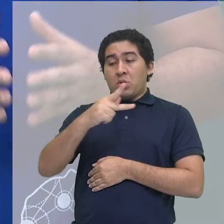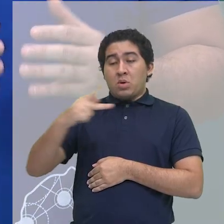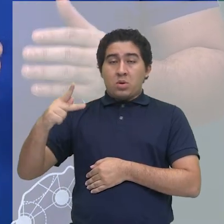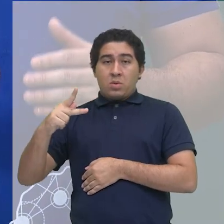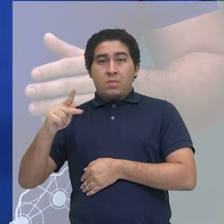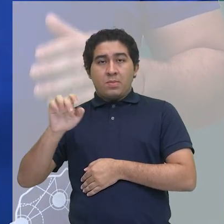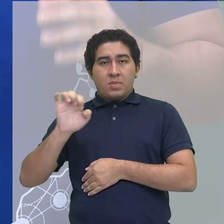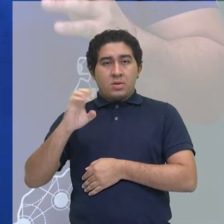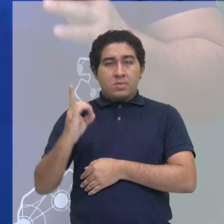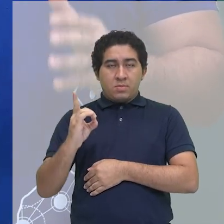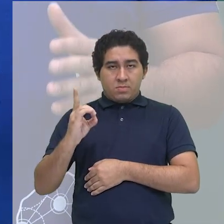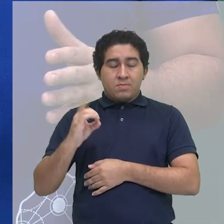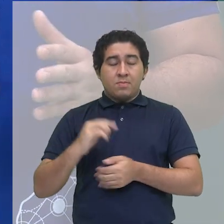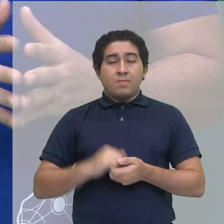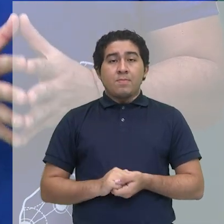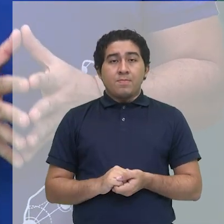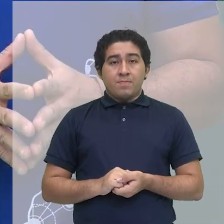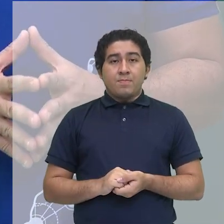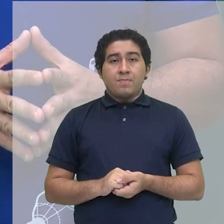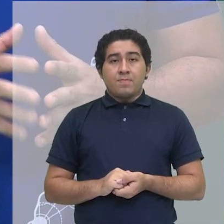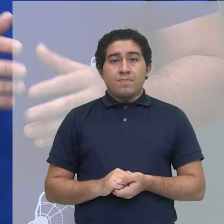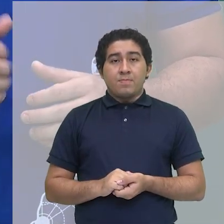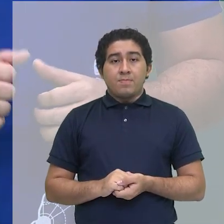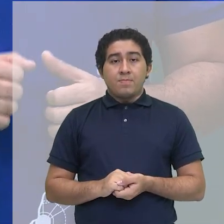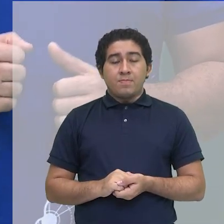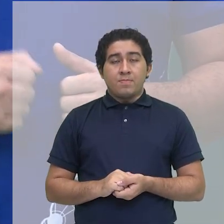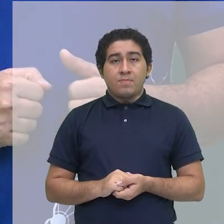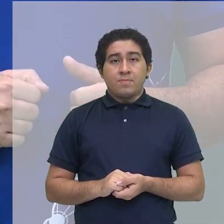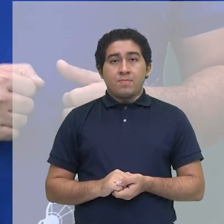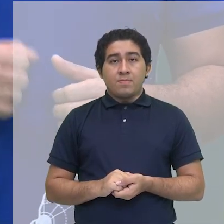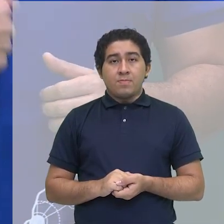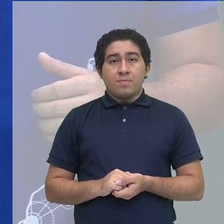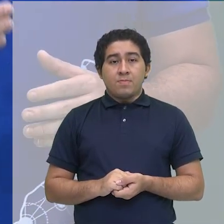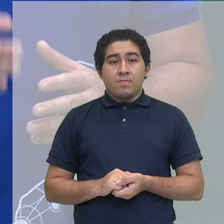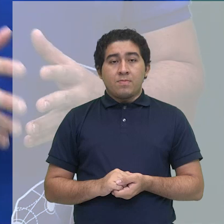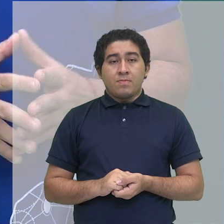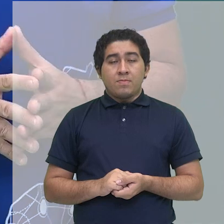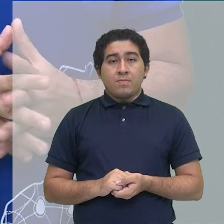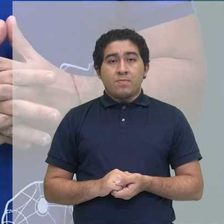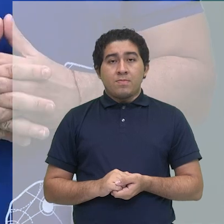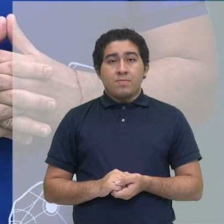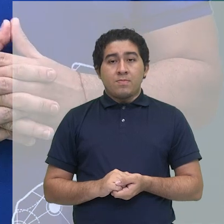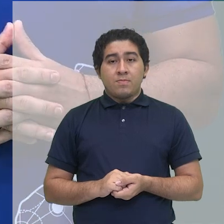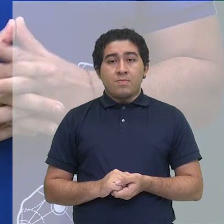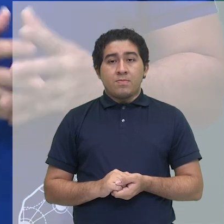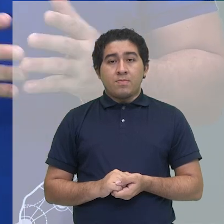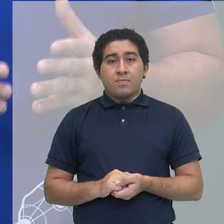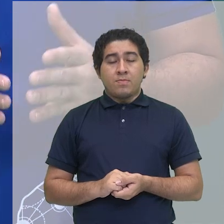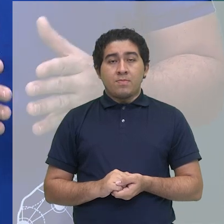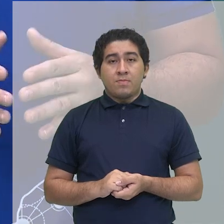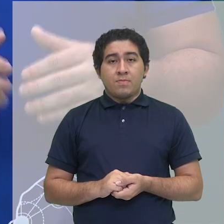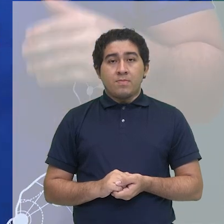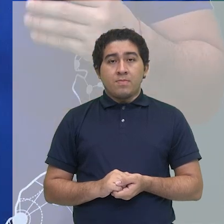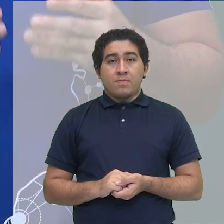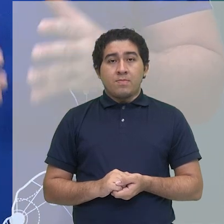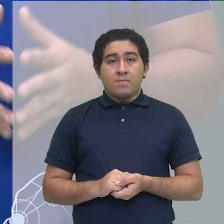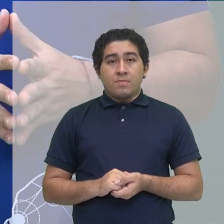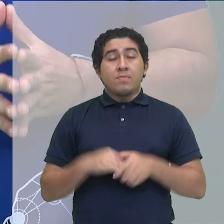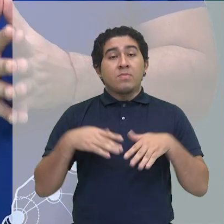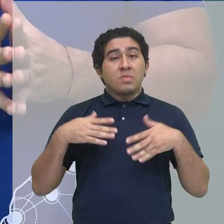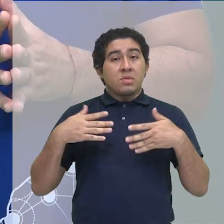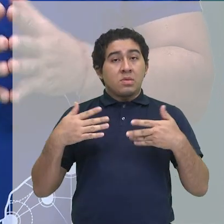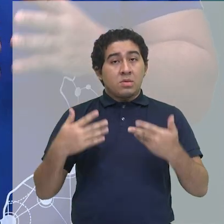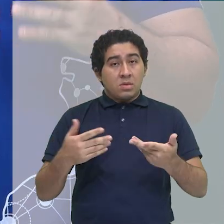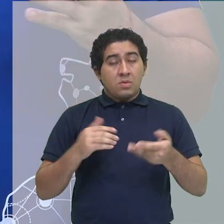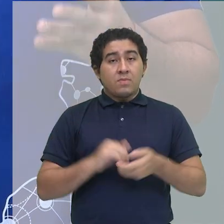car. Eu parei o carro. I stopped the car. Eu parei o carro. Então